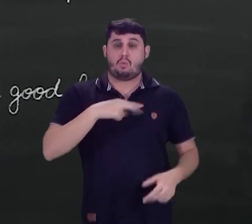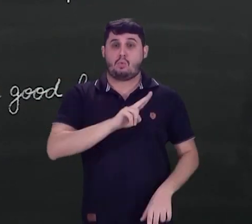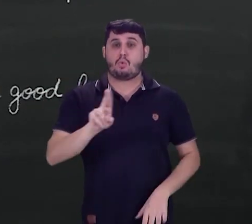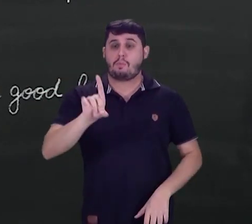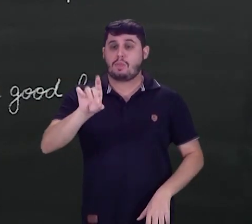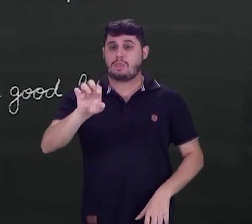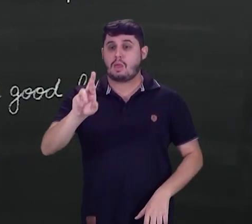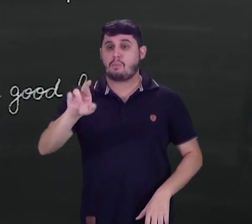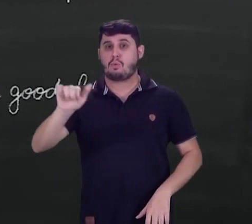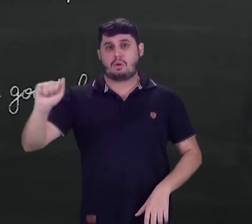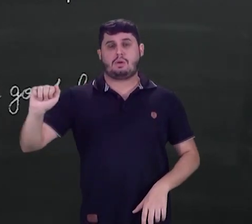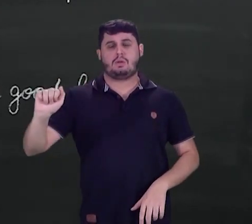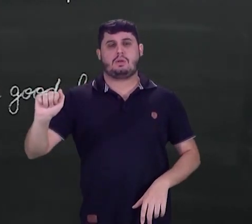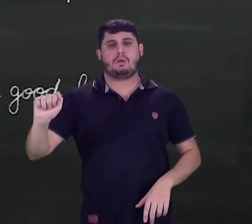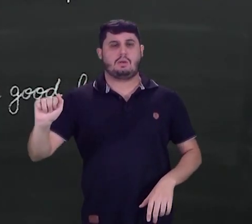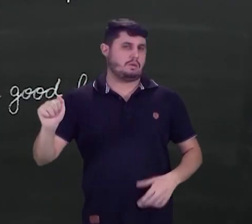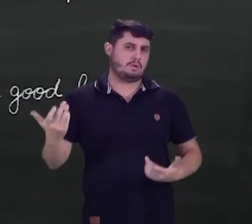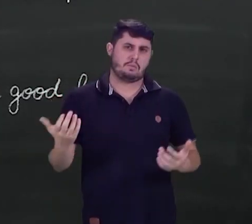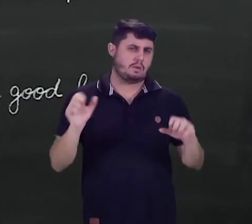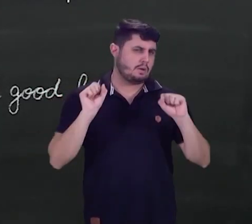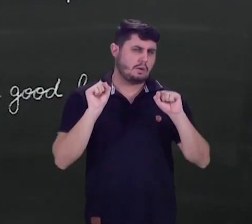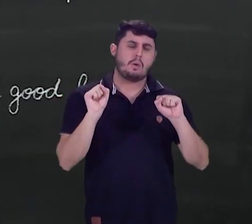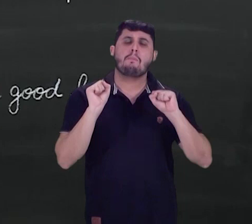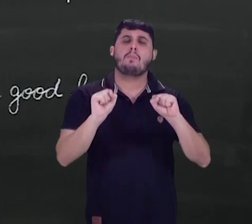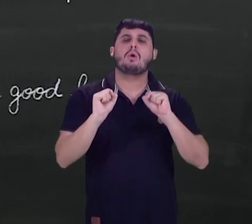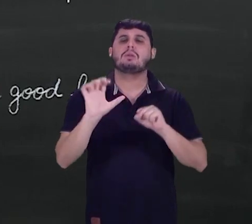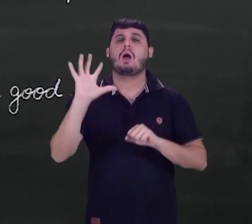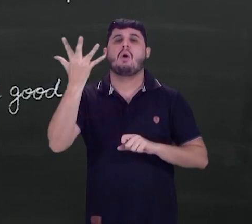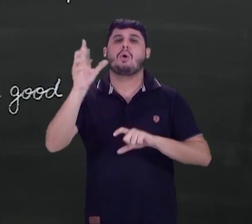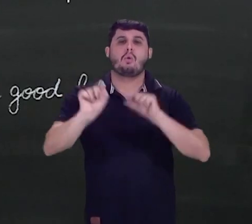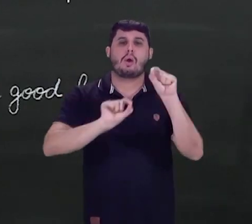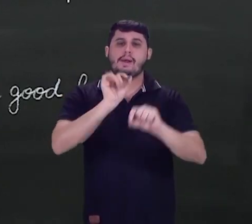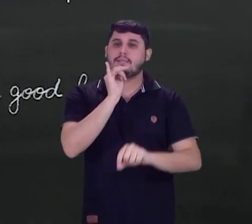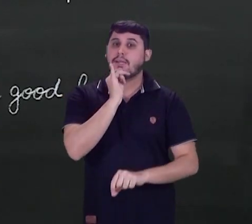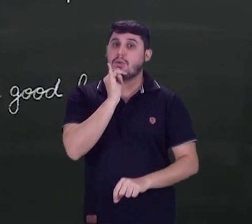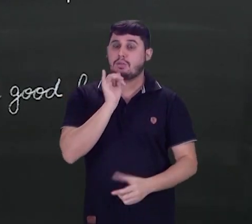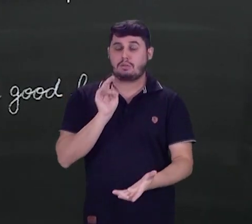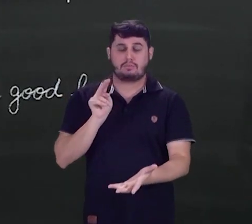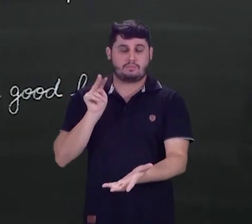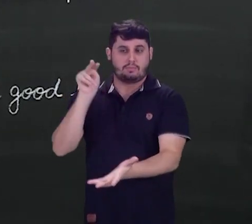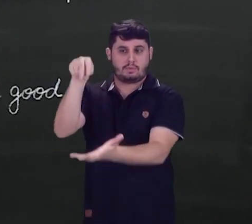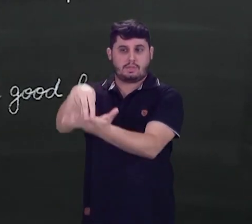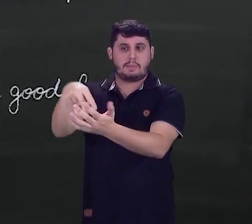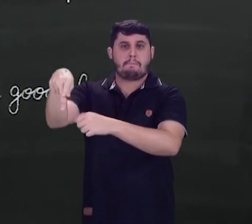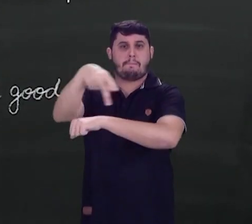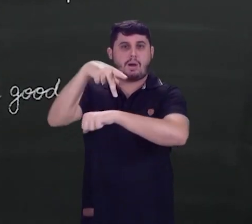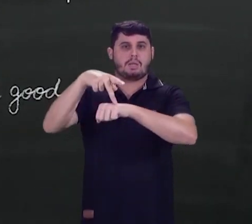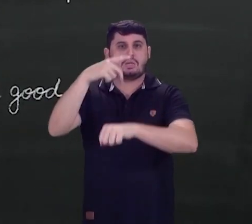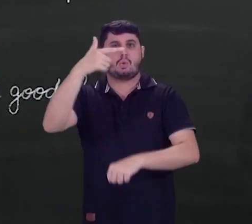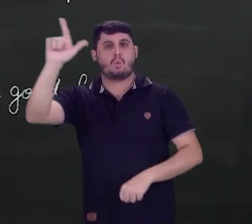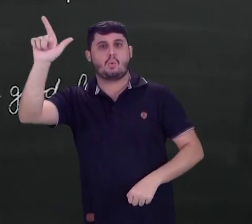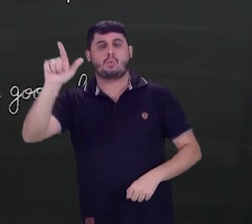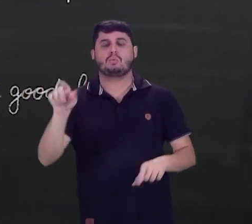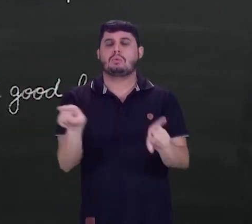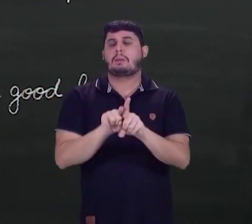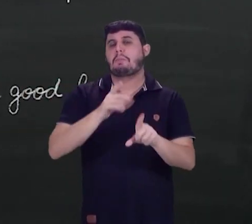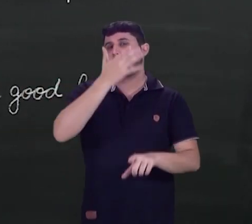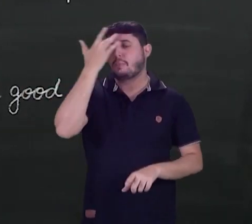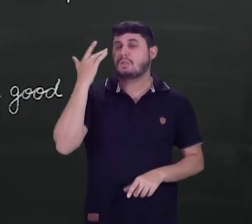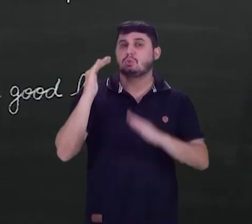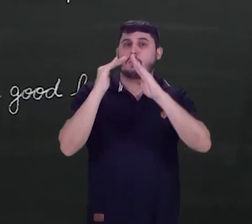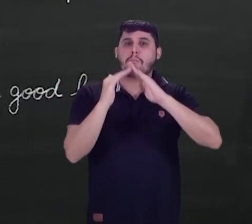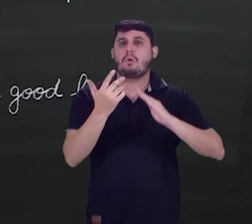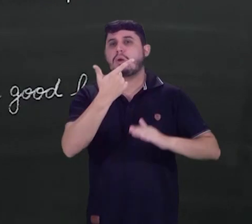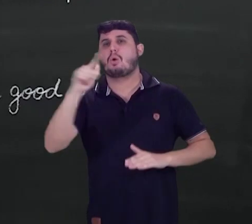sou Débora Cornélio. O que pode acontecer caso eu esteja em um outro país ou alguém de outro